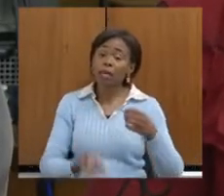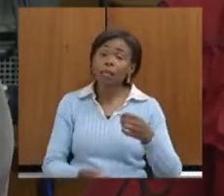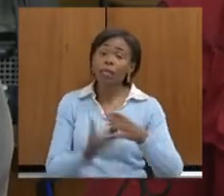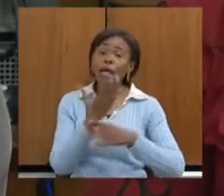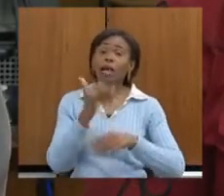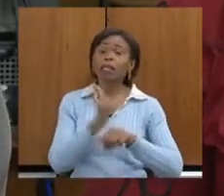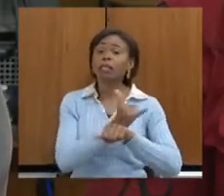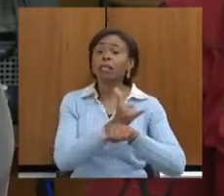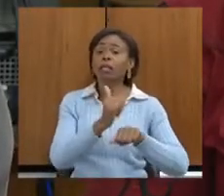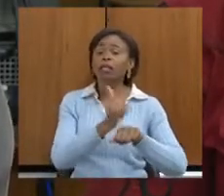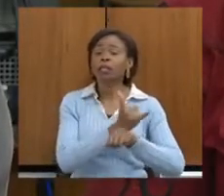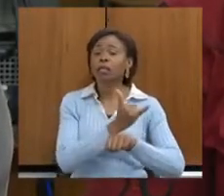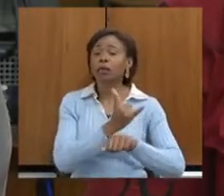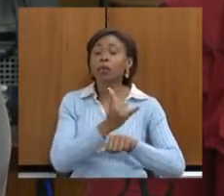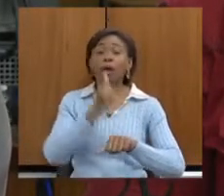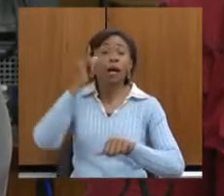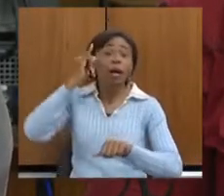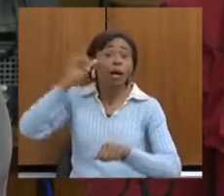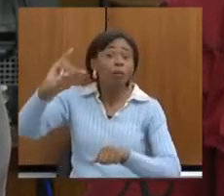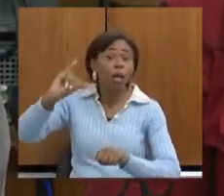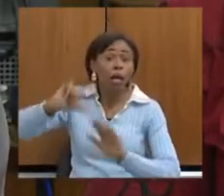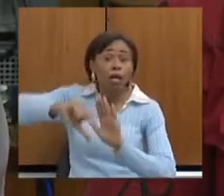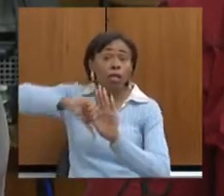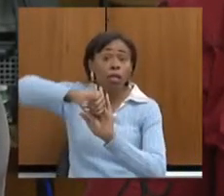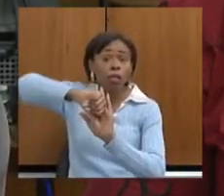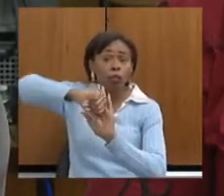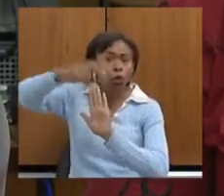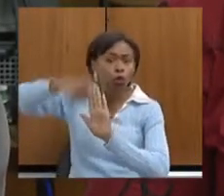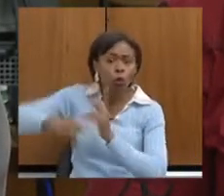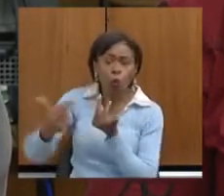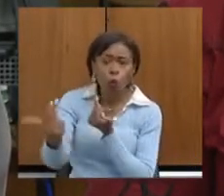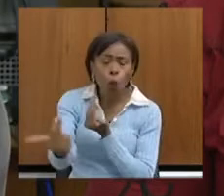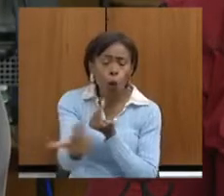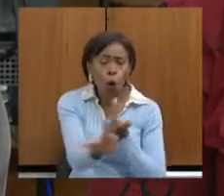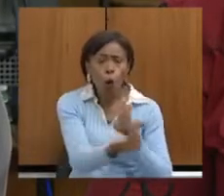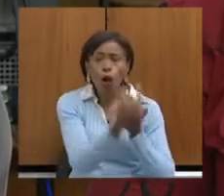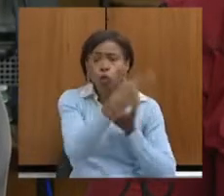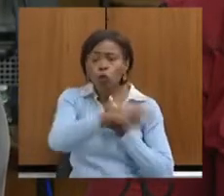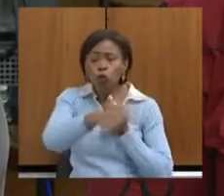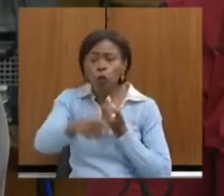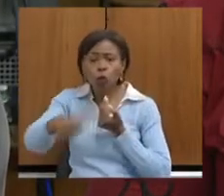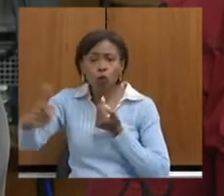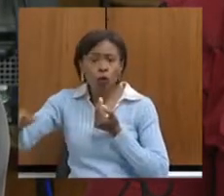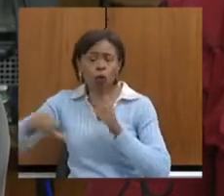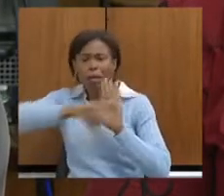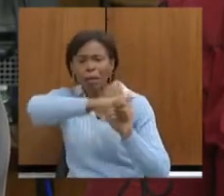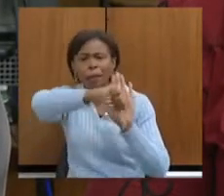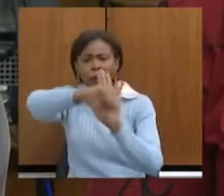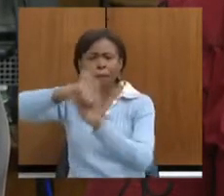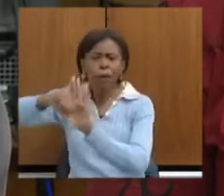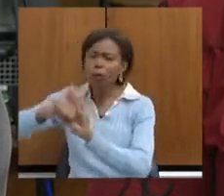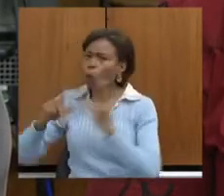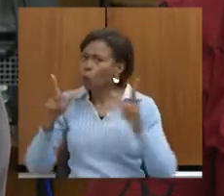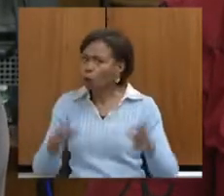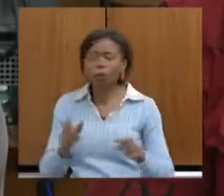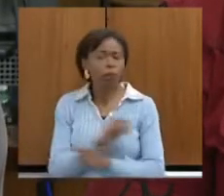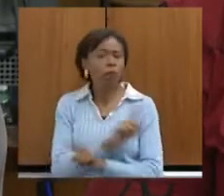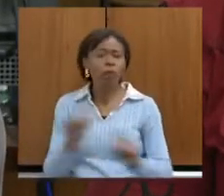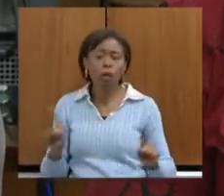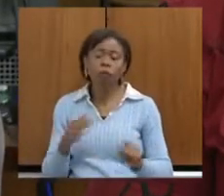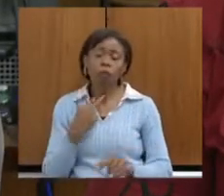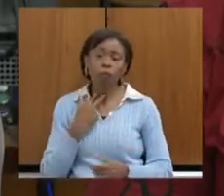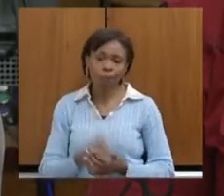não-repetição as empresas tinha que criar mecanismos para que o crime não se repete mudar sua postura